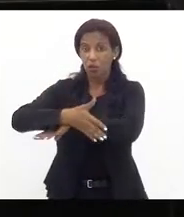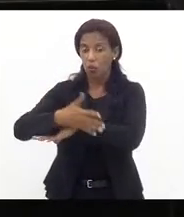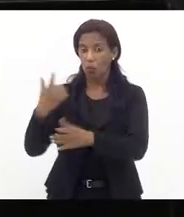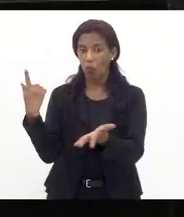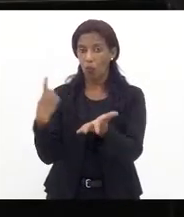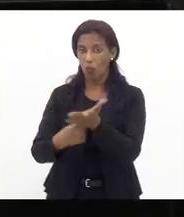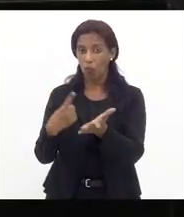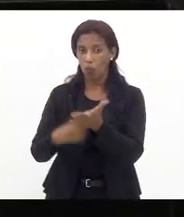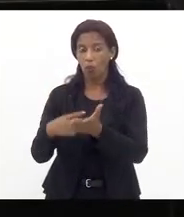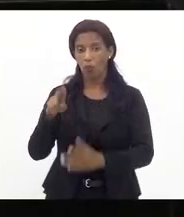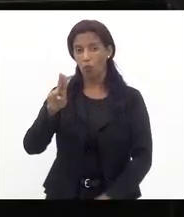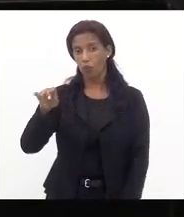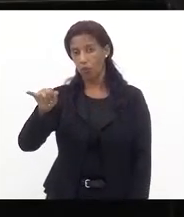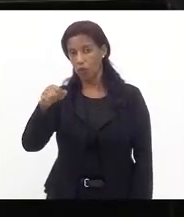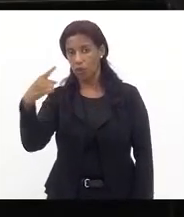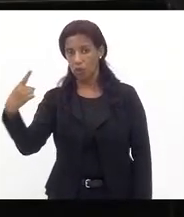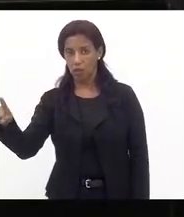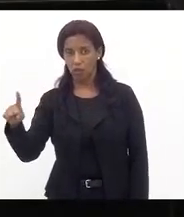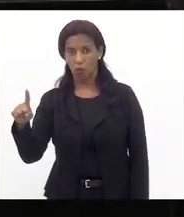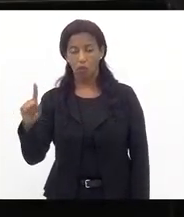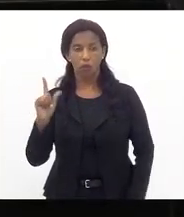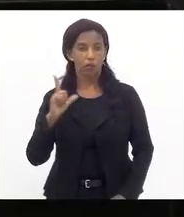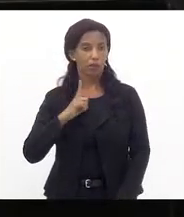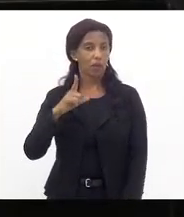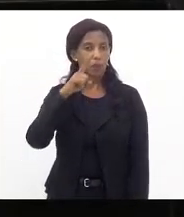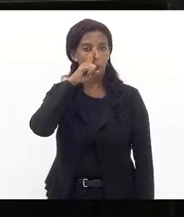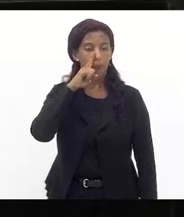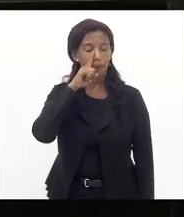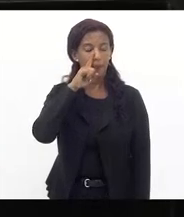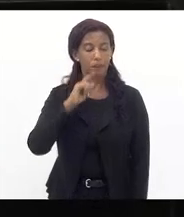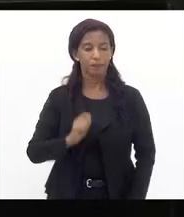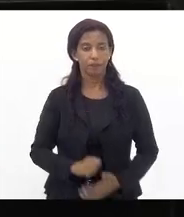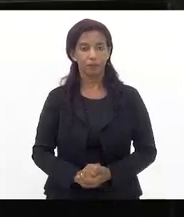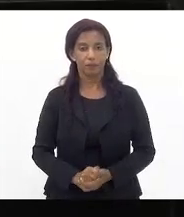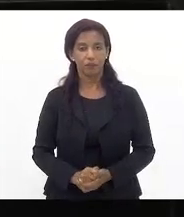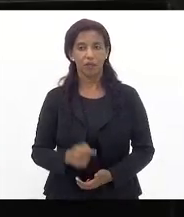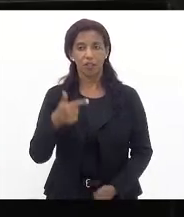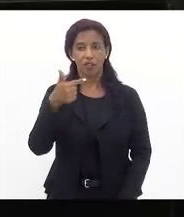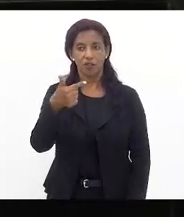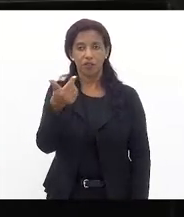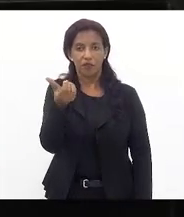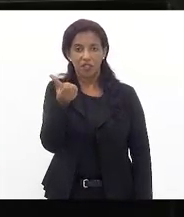com a União, há um risco de cobrança de 26